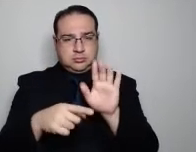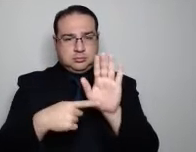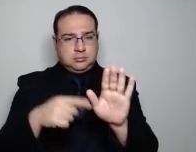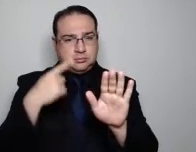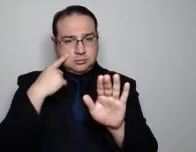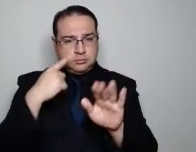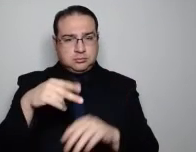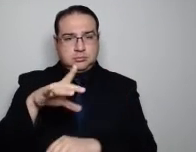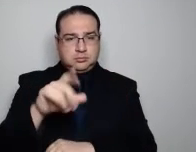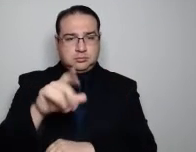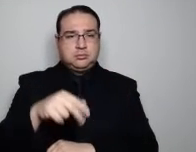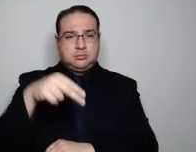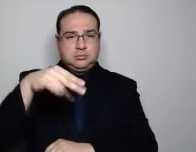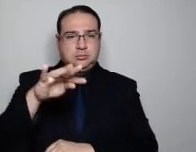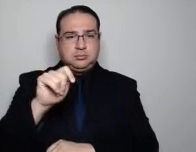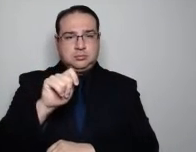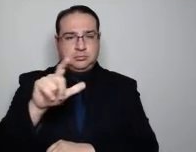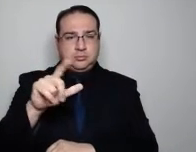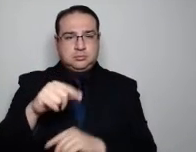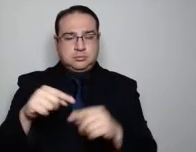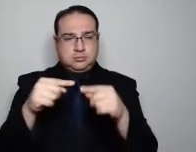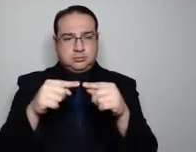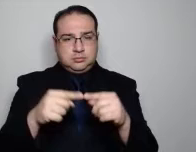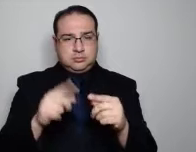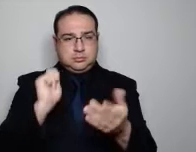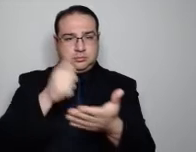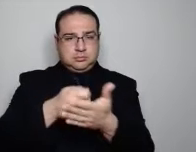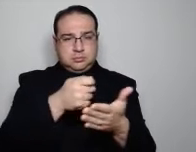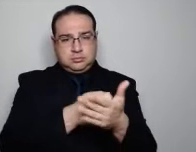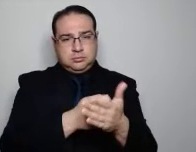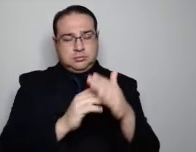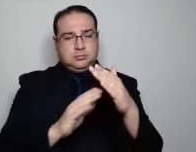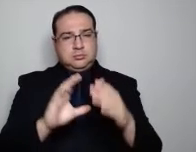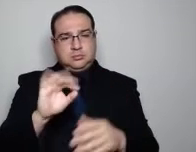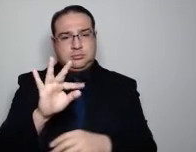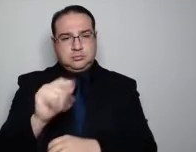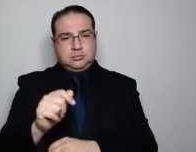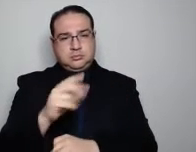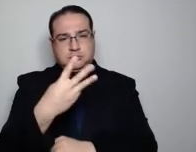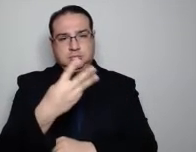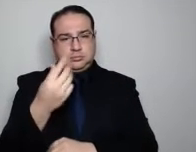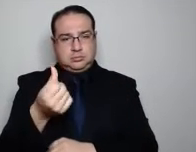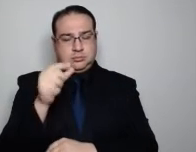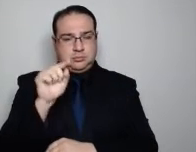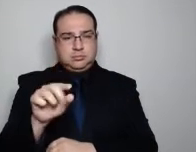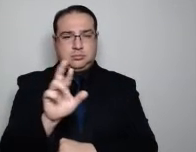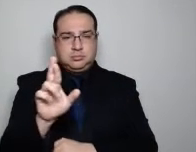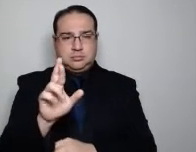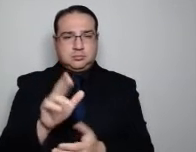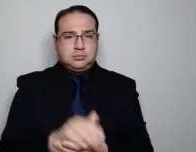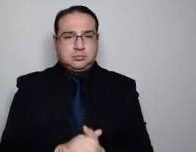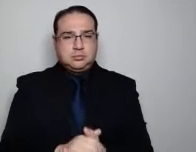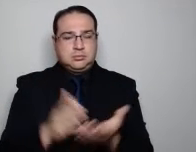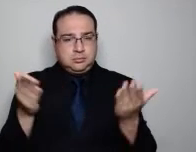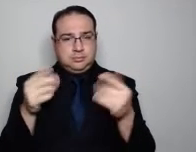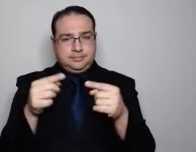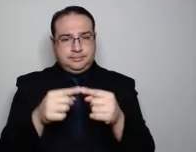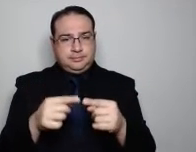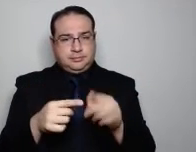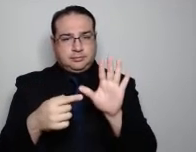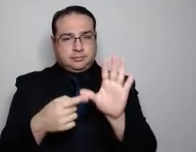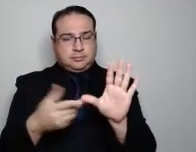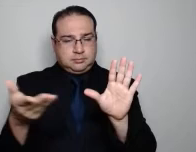Natal, mediante o pagamento da cota parte de R$36 mil. O presente agravo